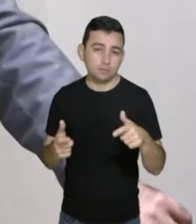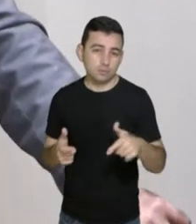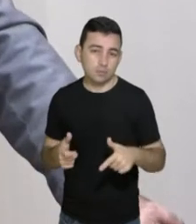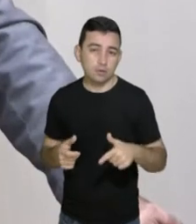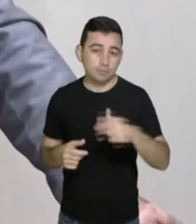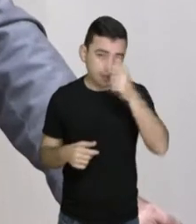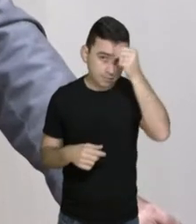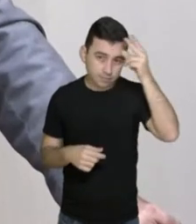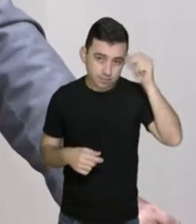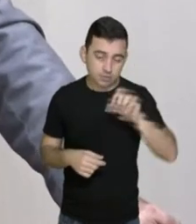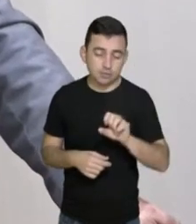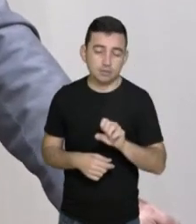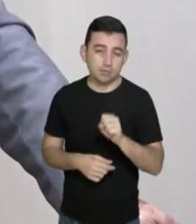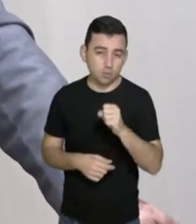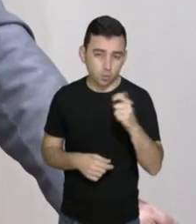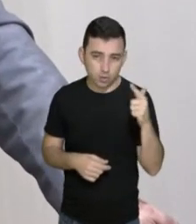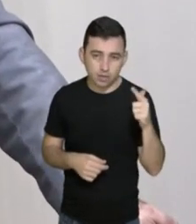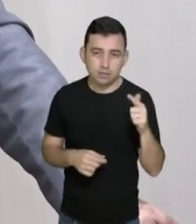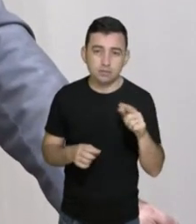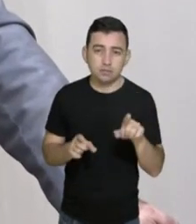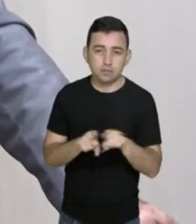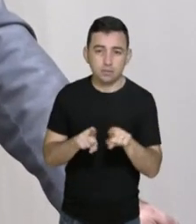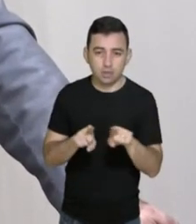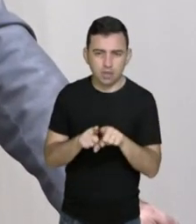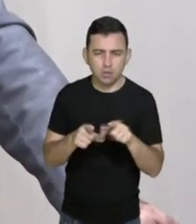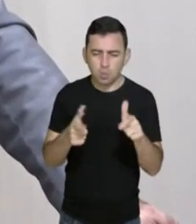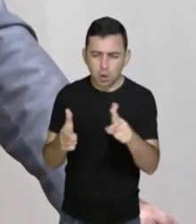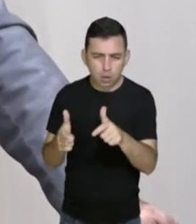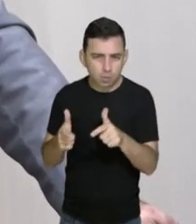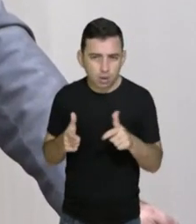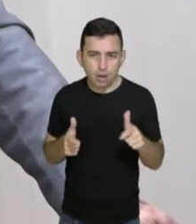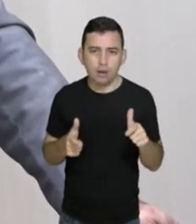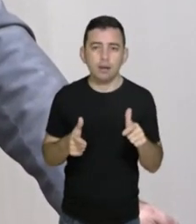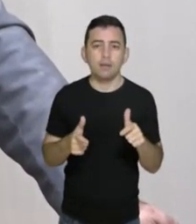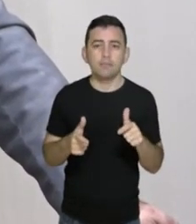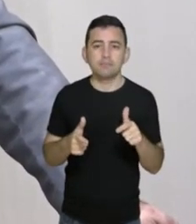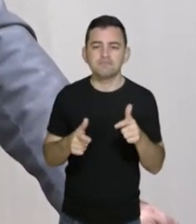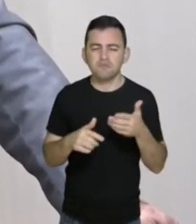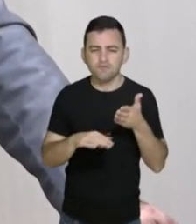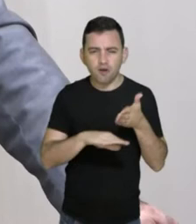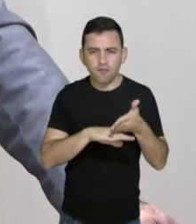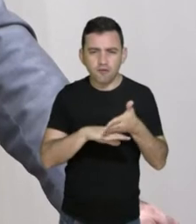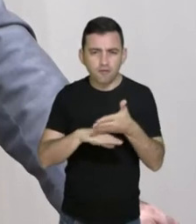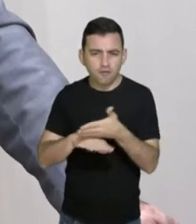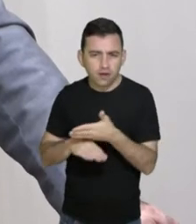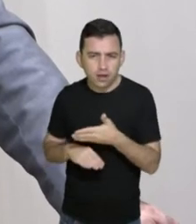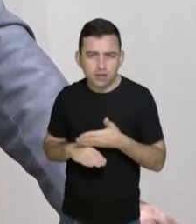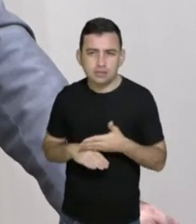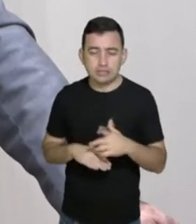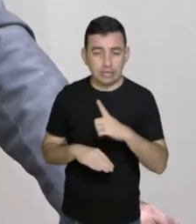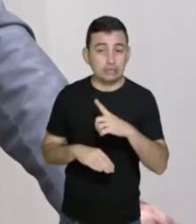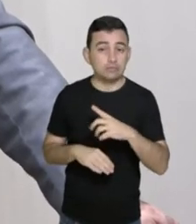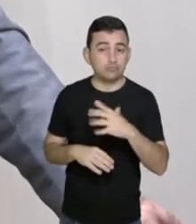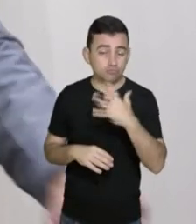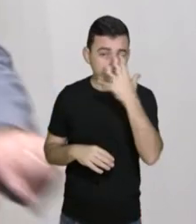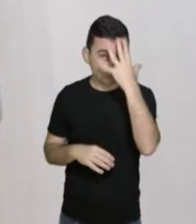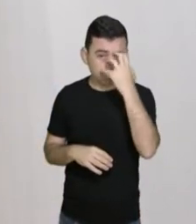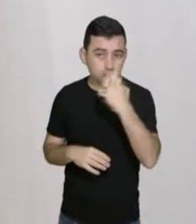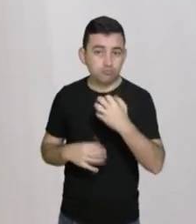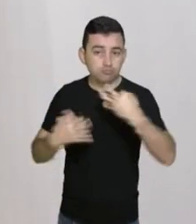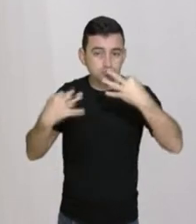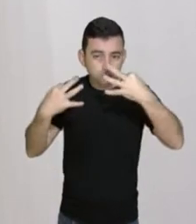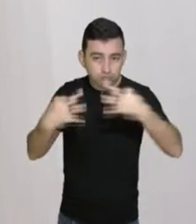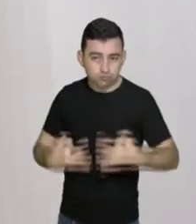prefeito e por onde passou, deixou um rastro de seriedade, de